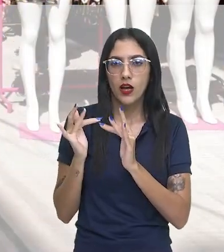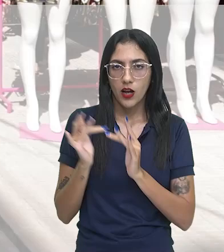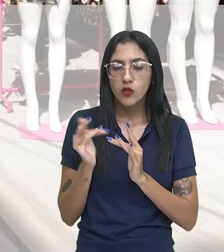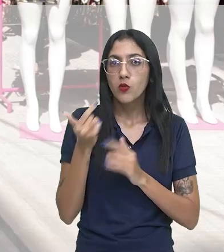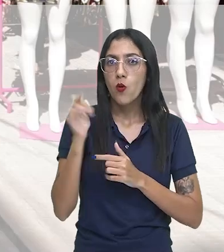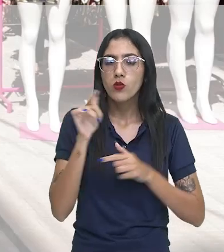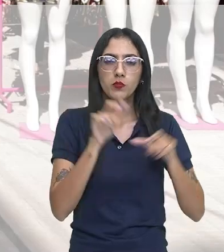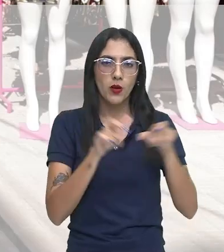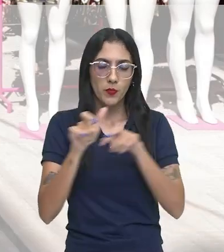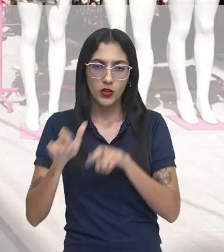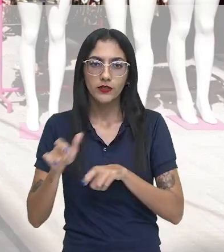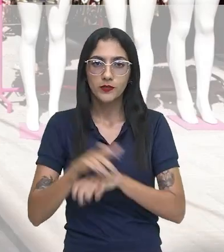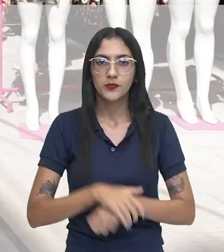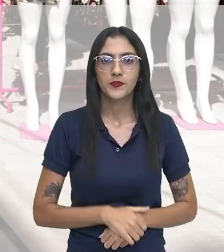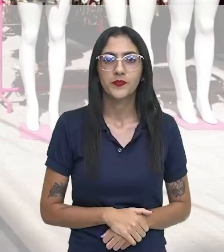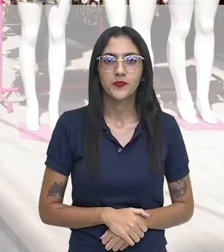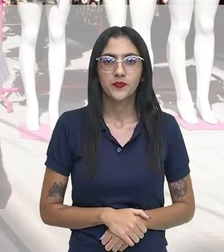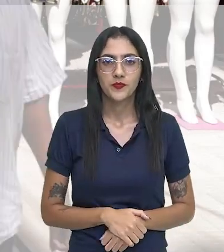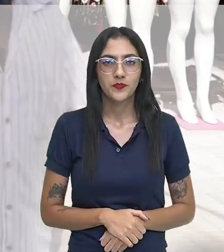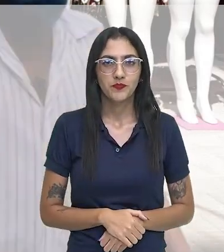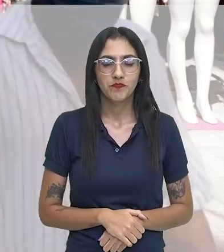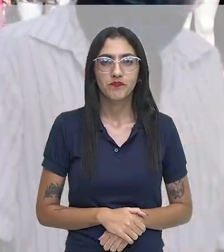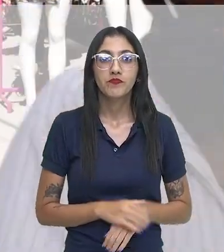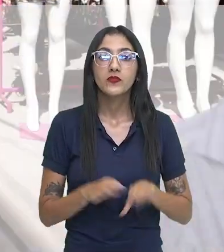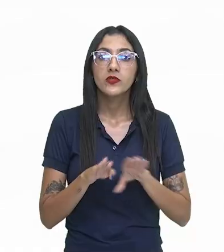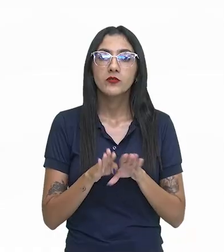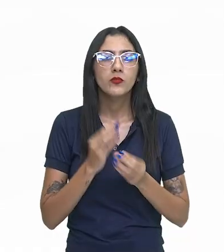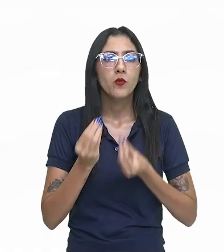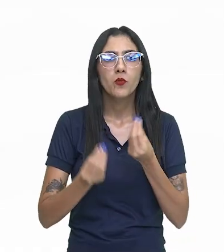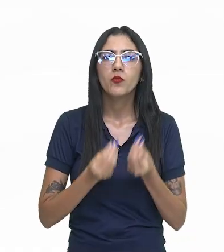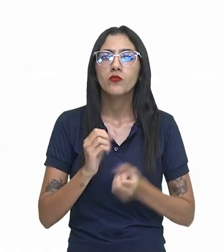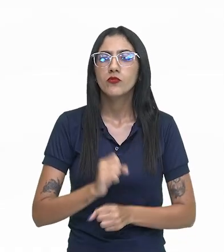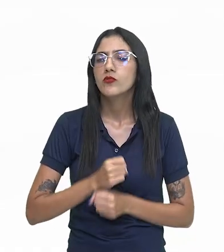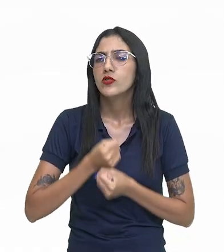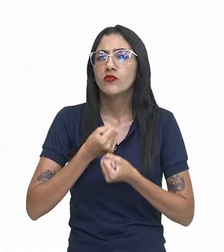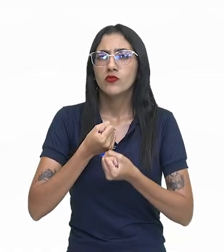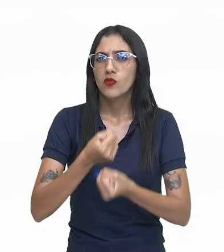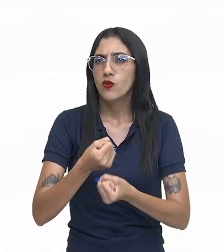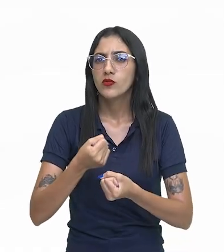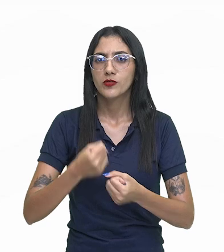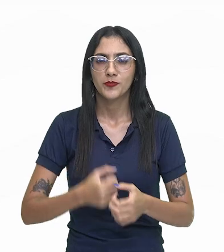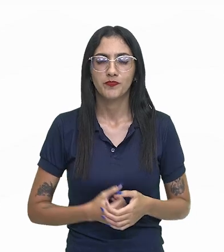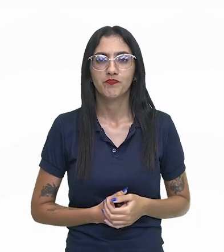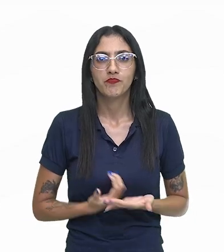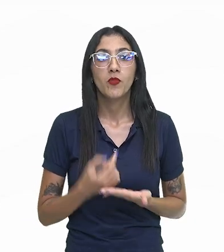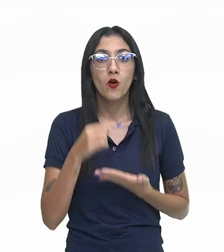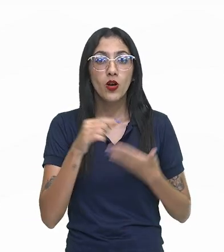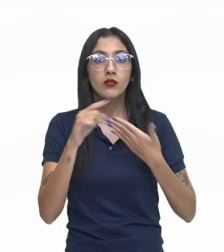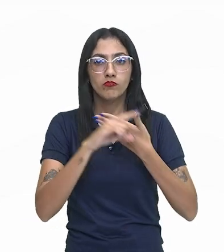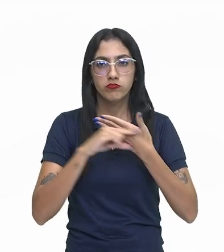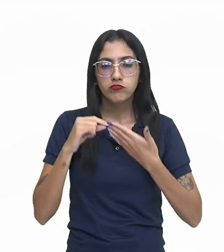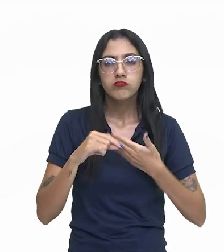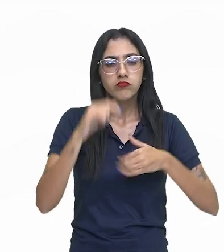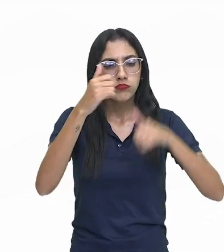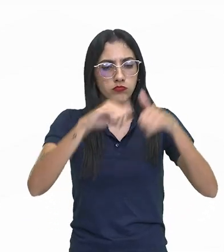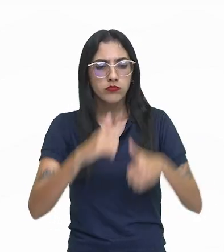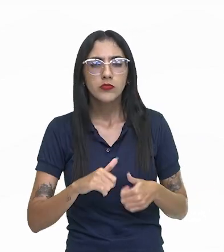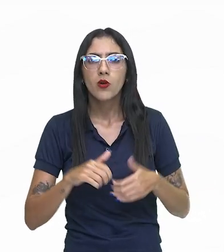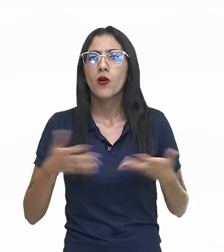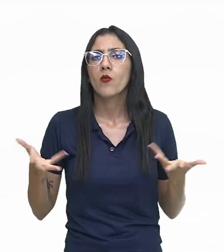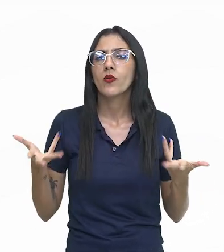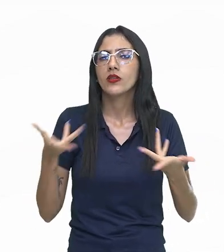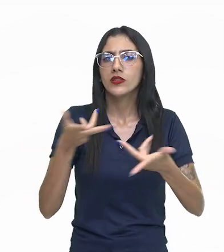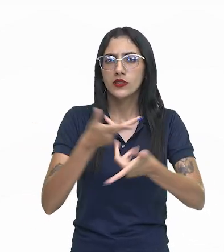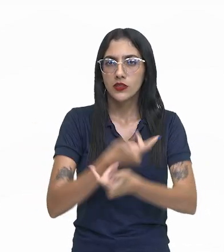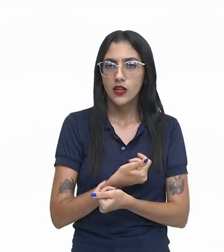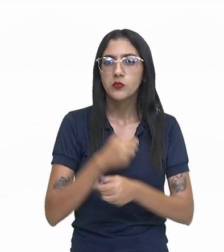outros corpos. Quanto ao esforço, Laban pesquisou as qualidades do